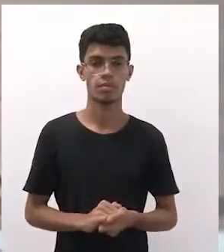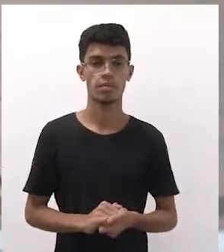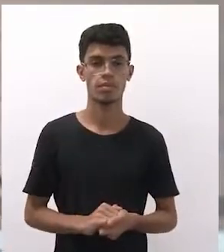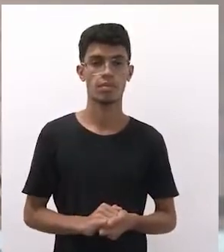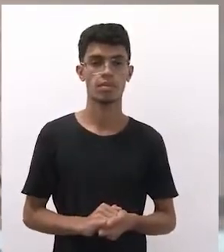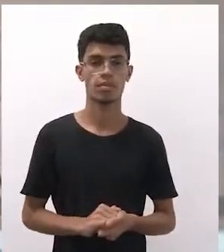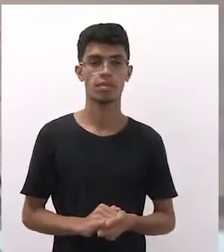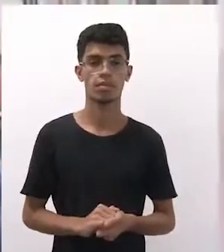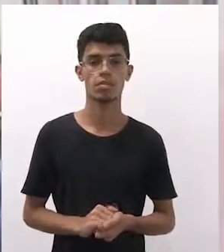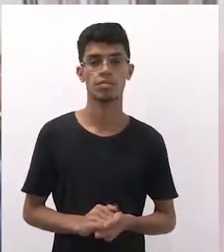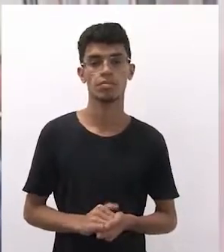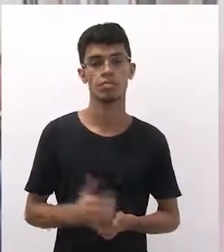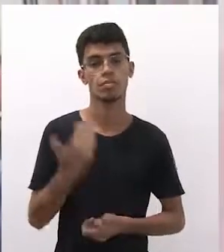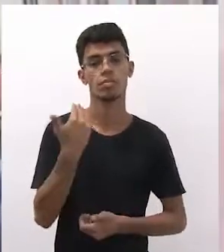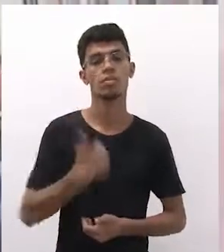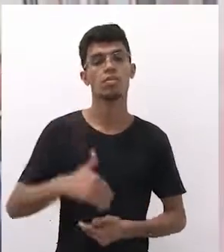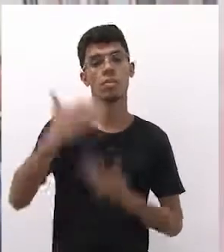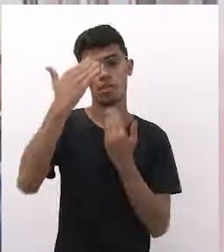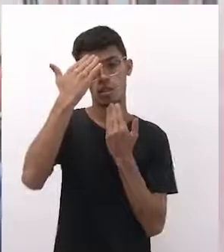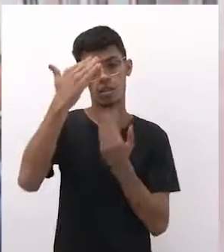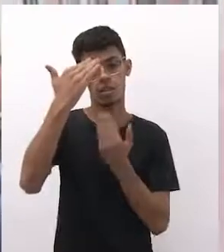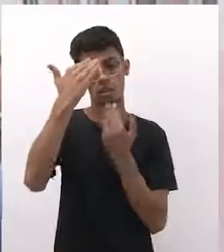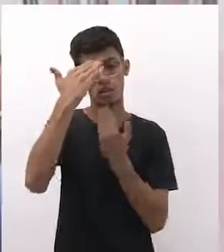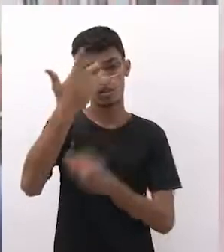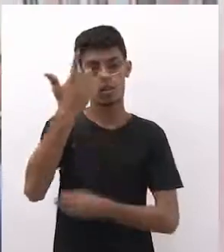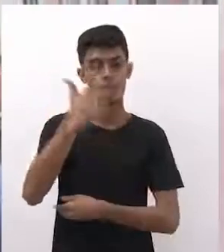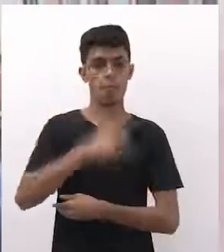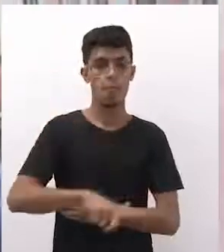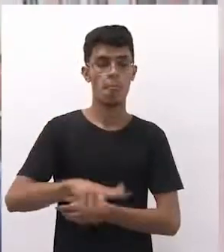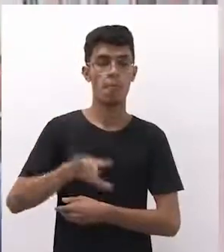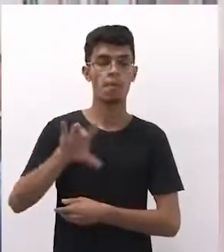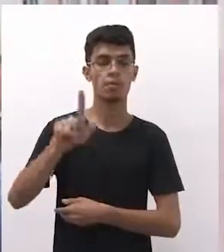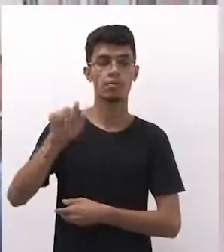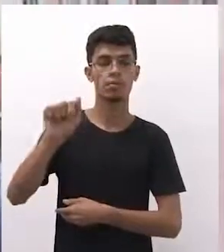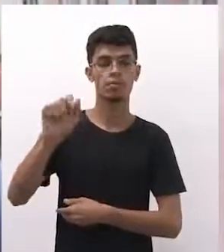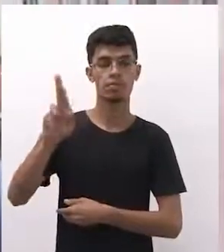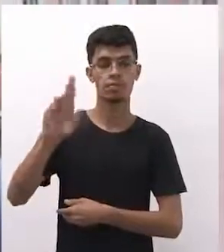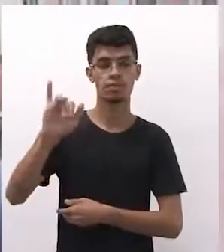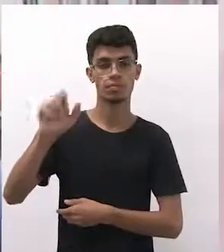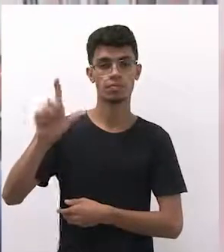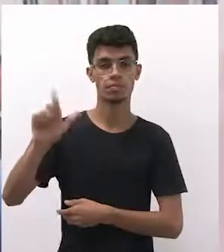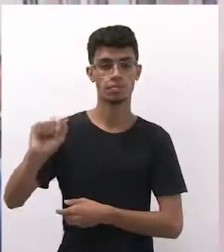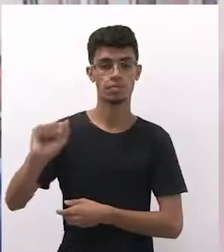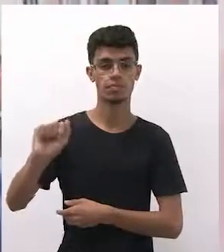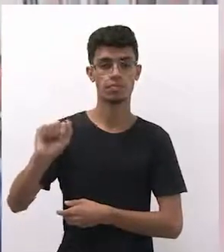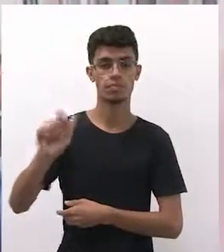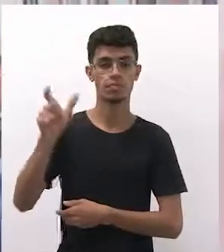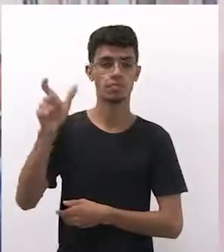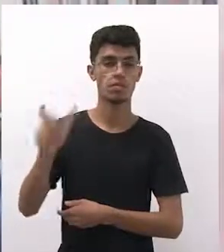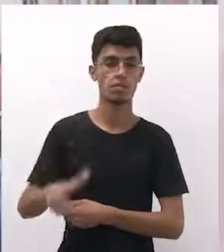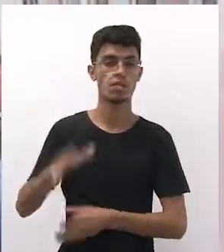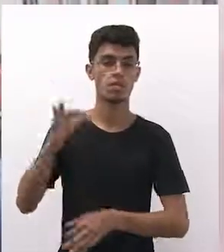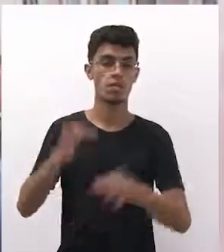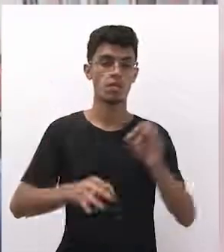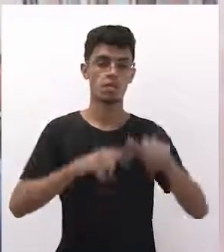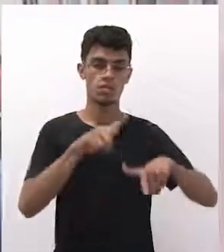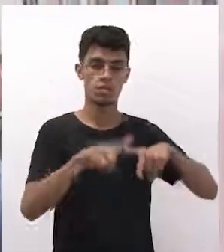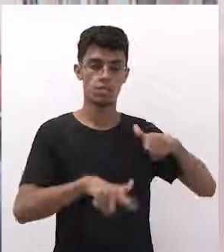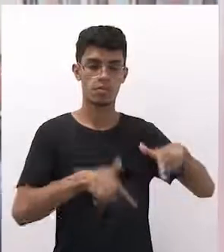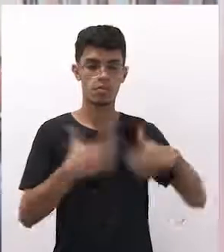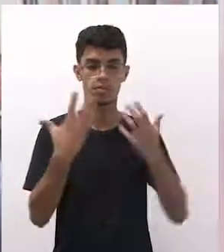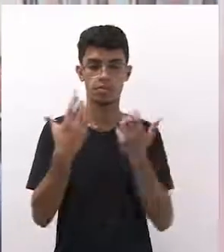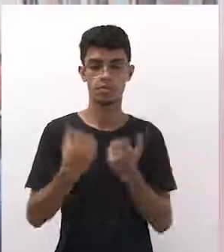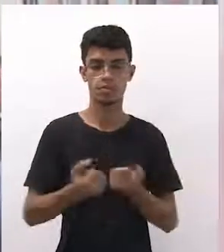Bom, eu que agradeço, né? Agradeço mais uma vez a doutora Gabriela Lacerda, ela é juíza do trabalho, gentilmente aceitou o